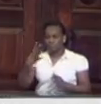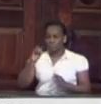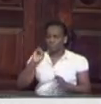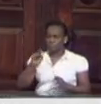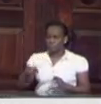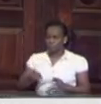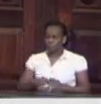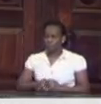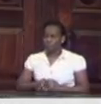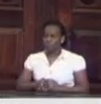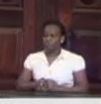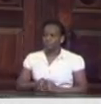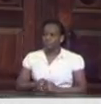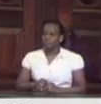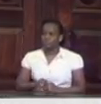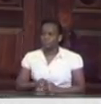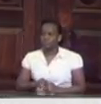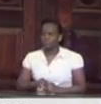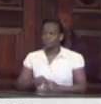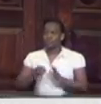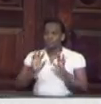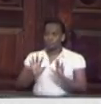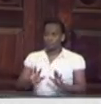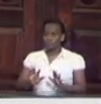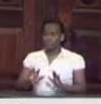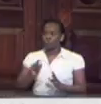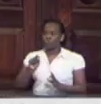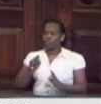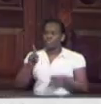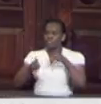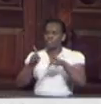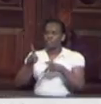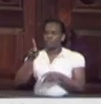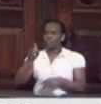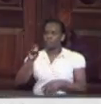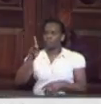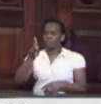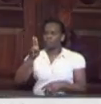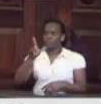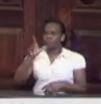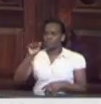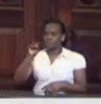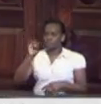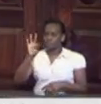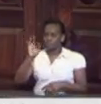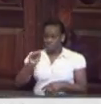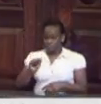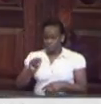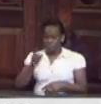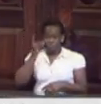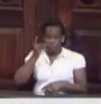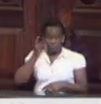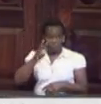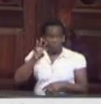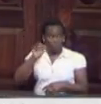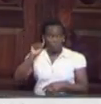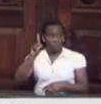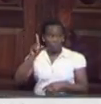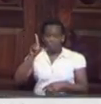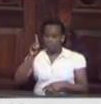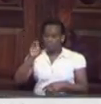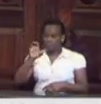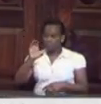mil votos. Mas o que é populismo? O deputado Valdec